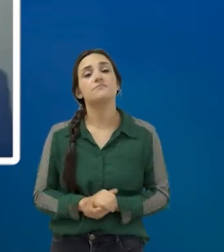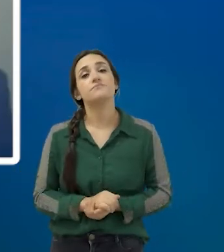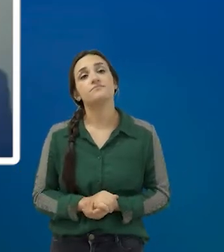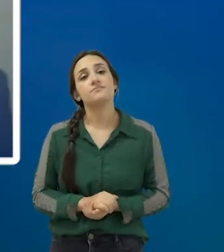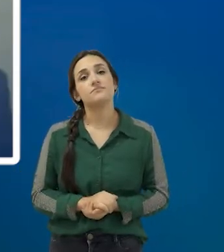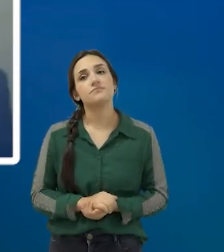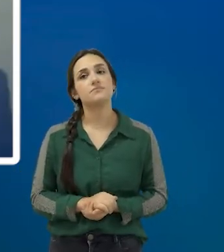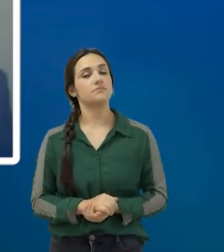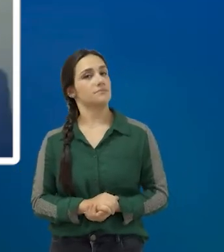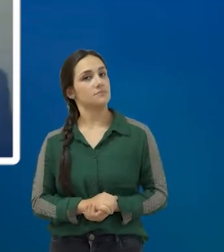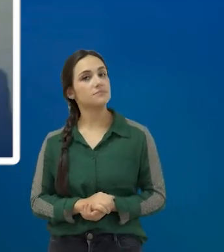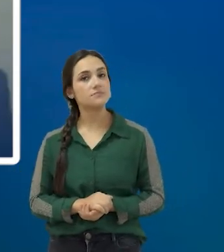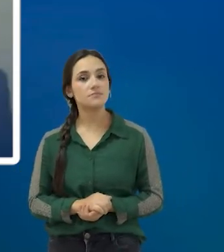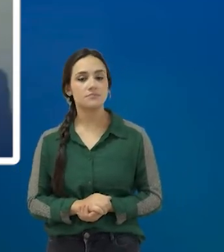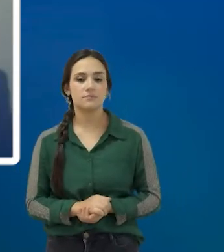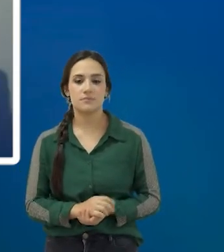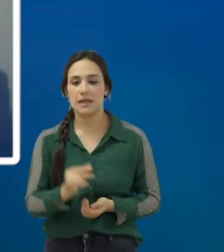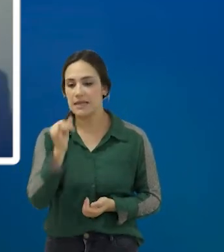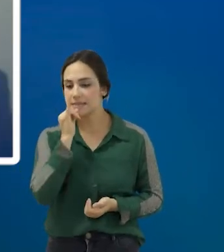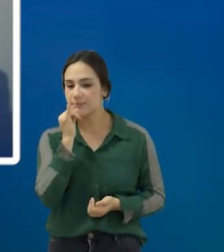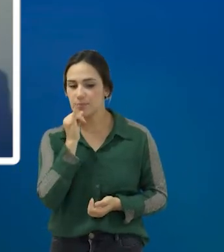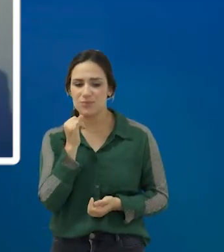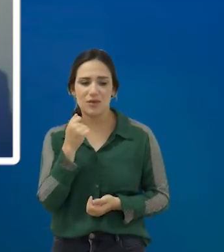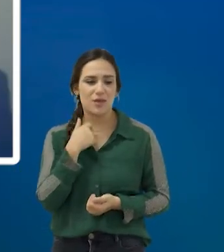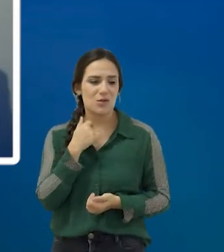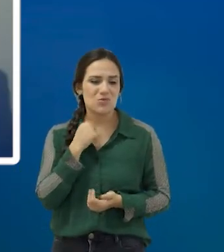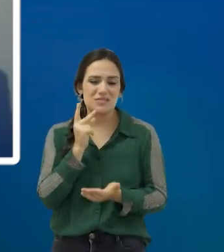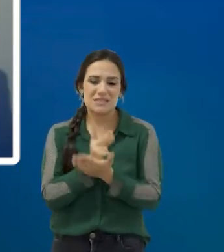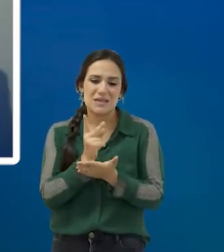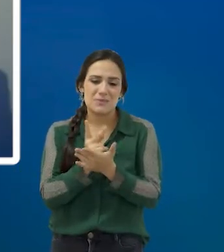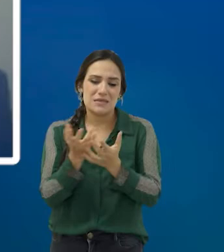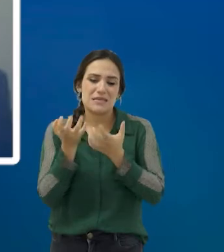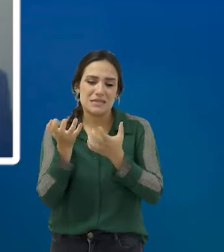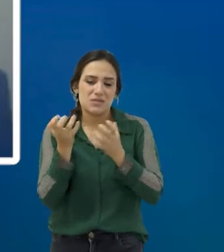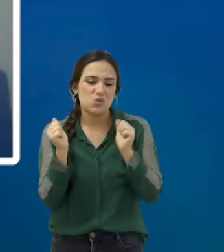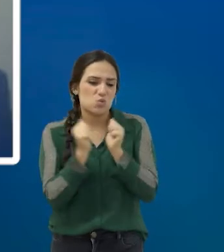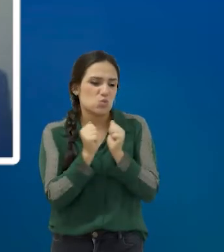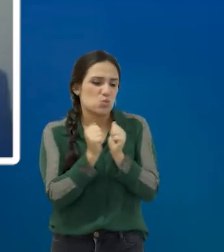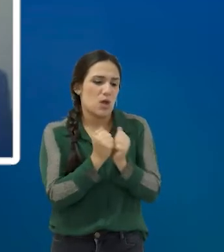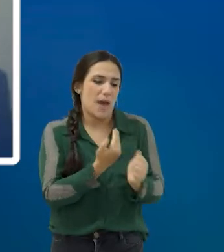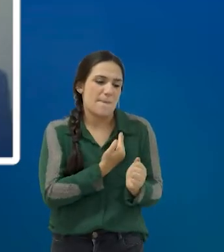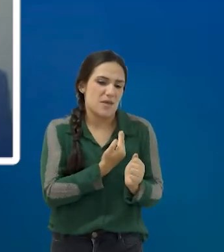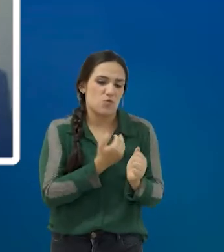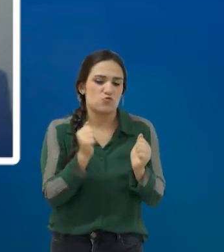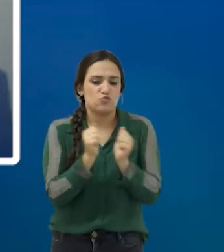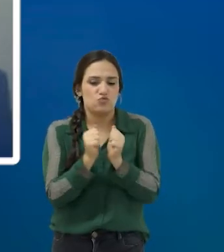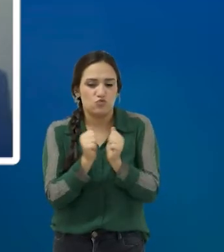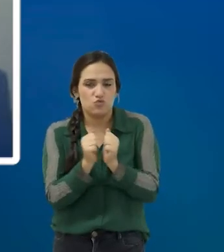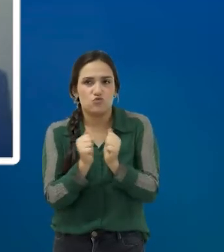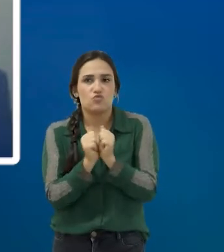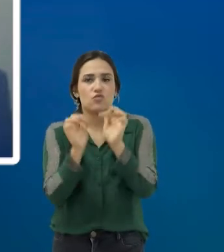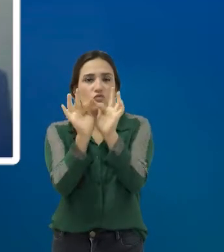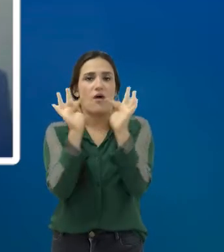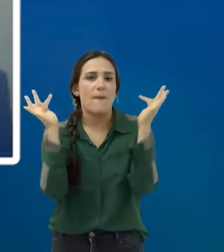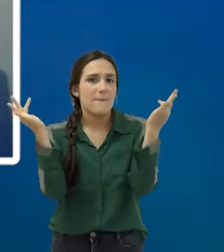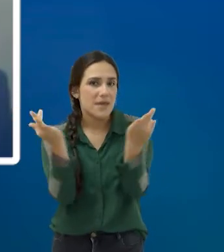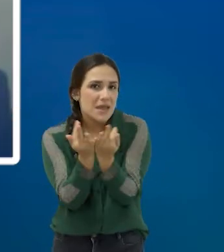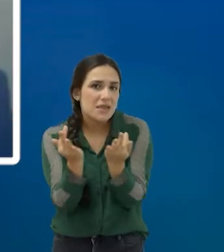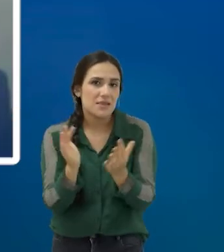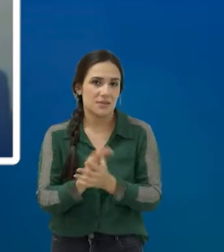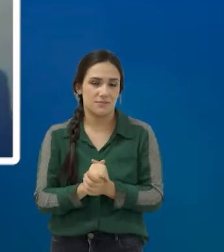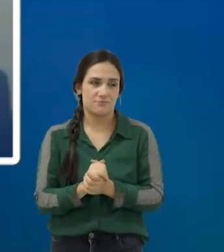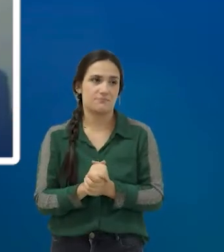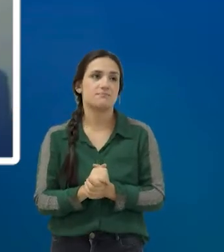dessa. Como estar com os amigos, estar mais com a sua família, aproveitar melhor a vida, né?